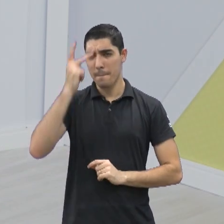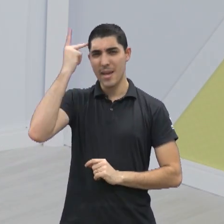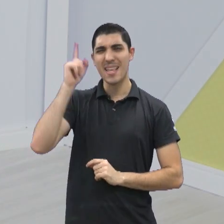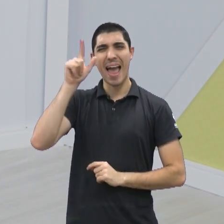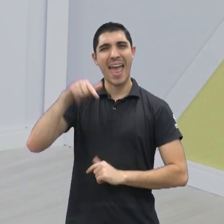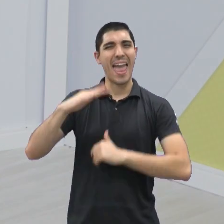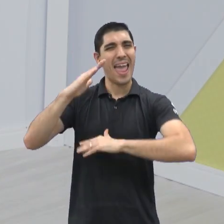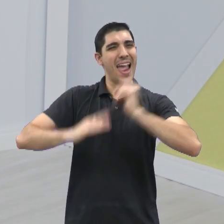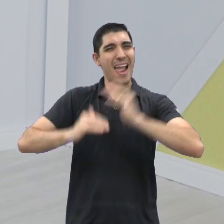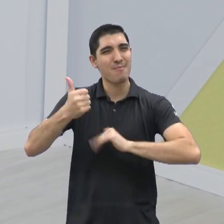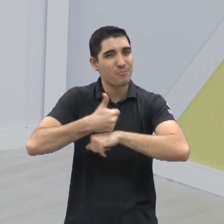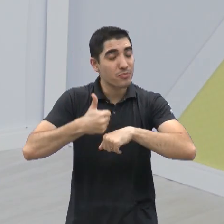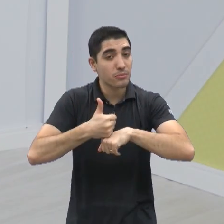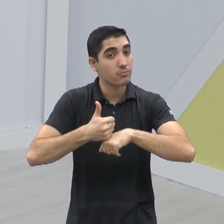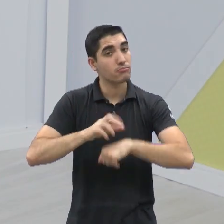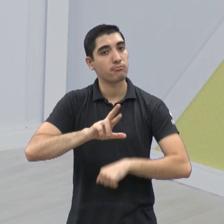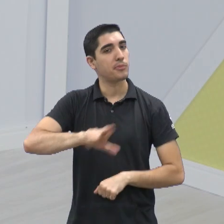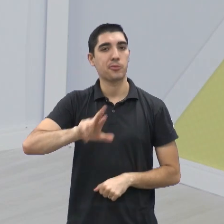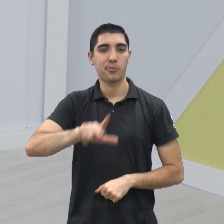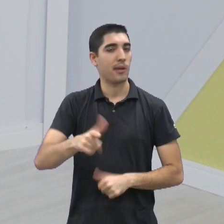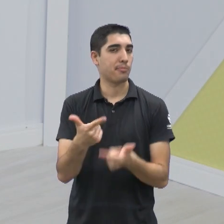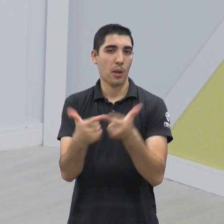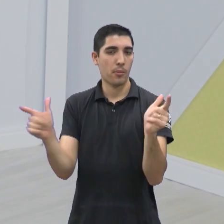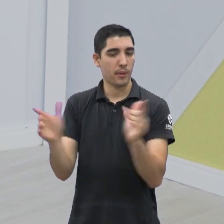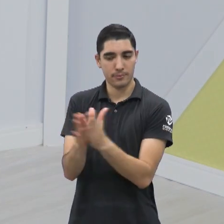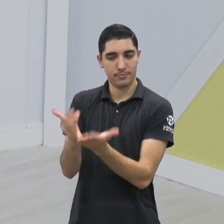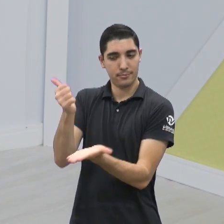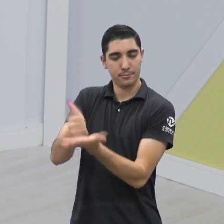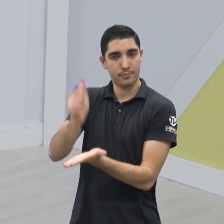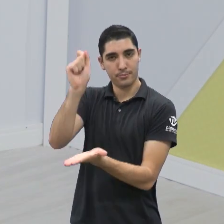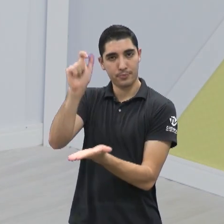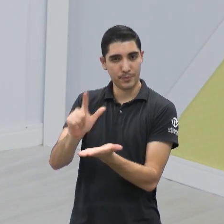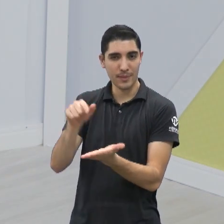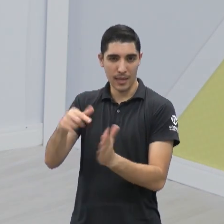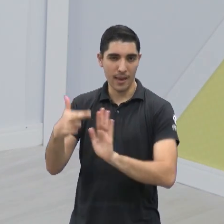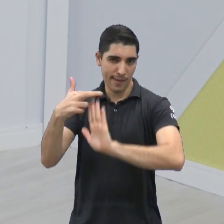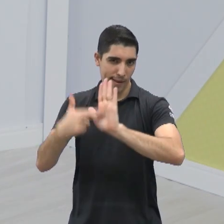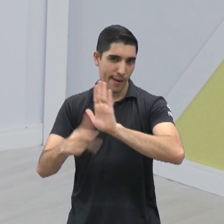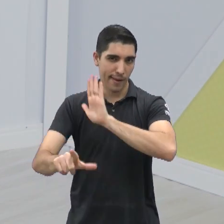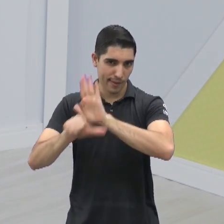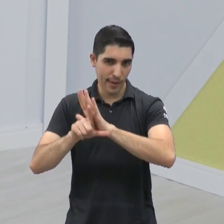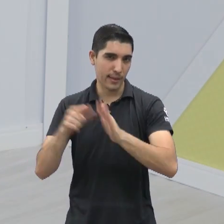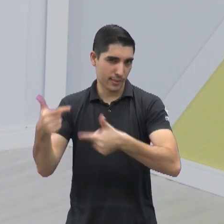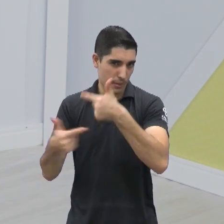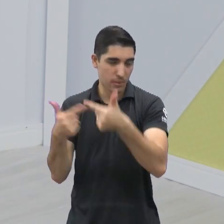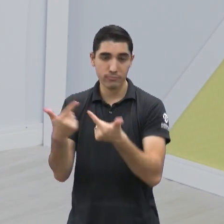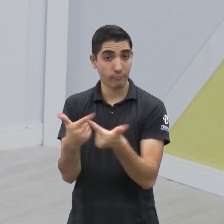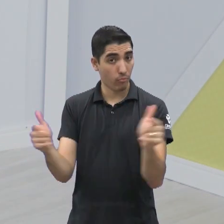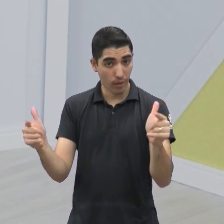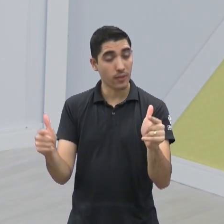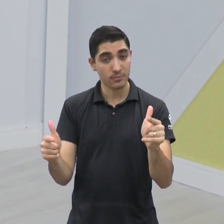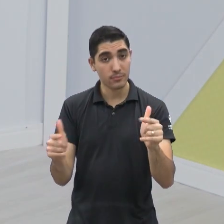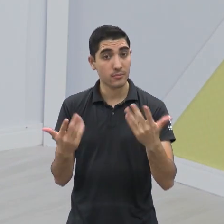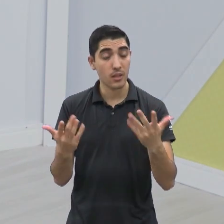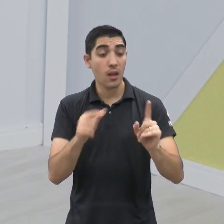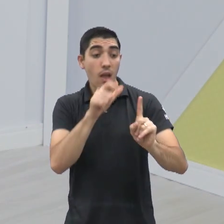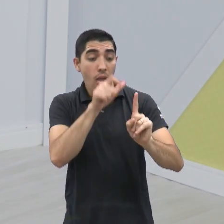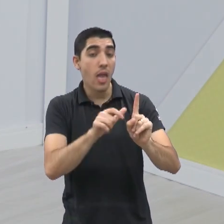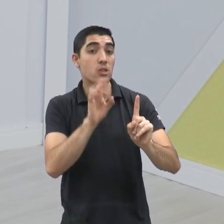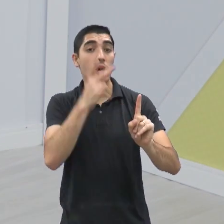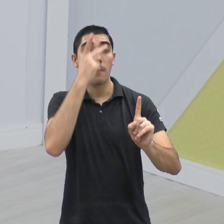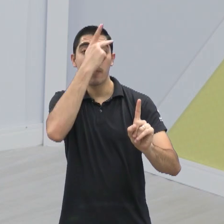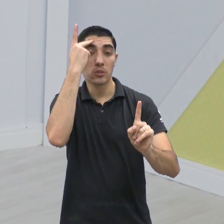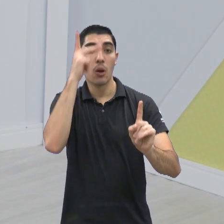Ao menos aos olhos da CLT, né? A Consolidação das Leis do Trabalho. E sim, são considerados como